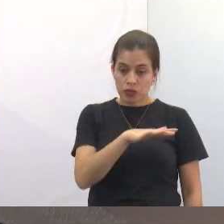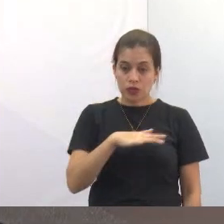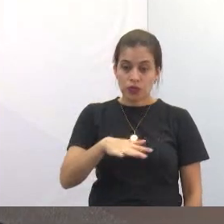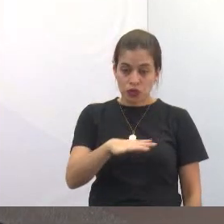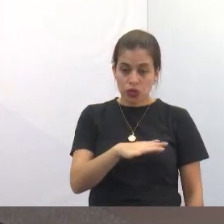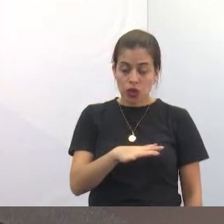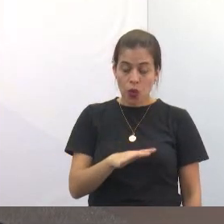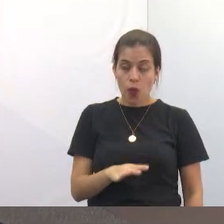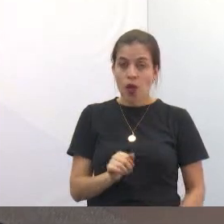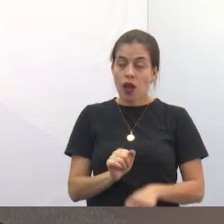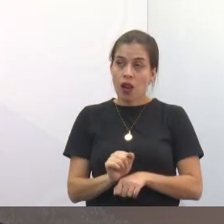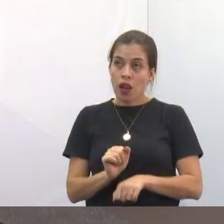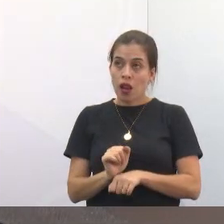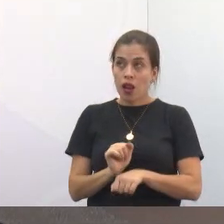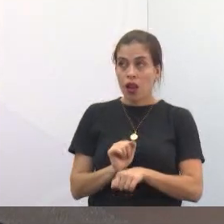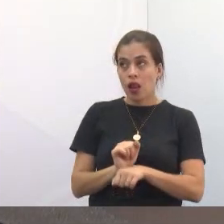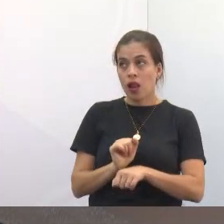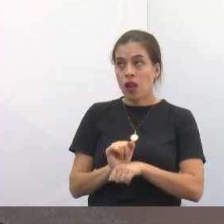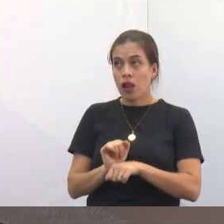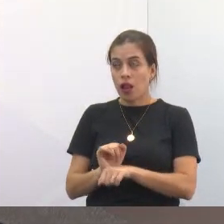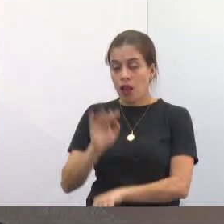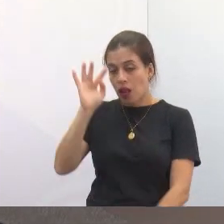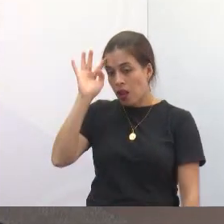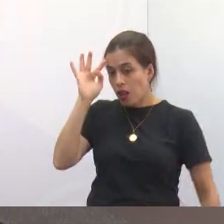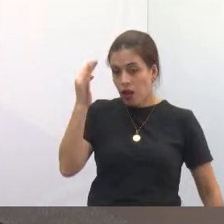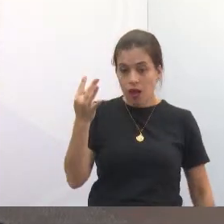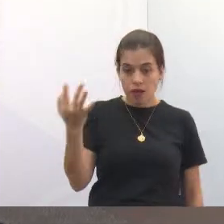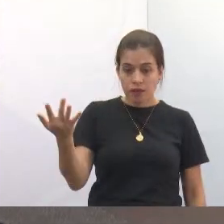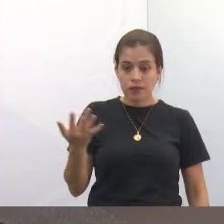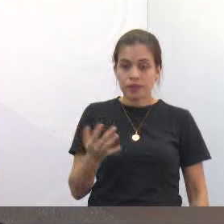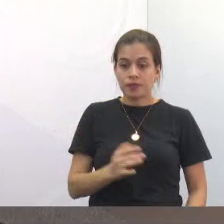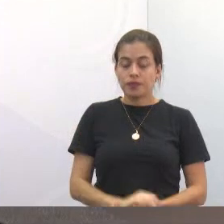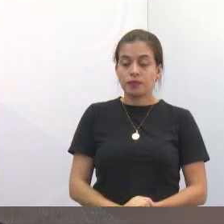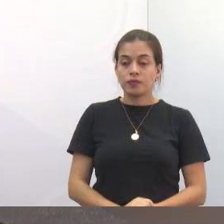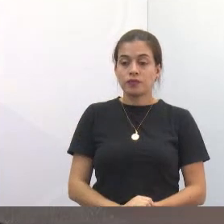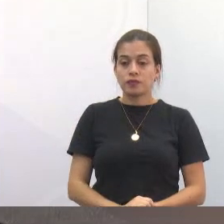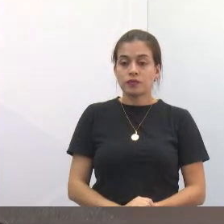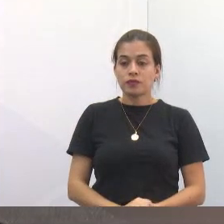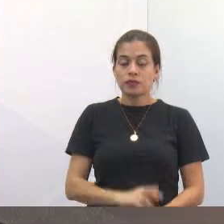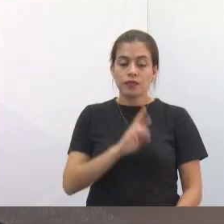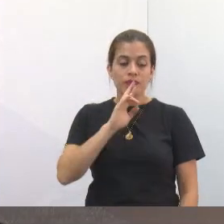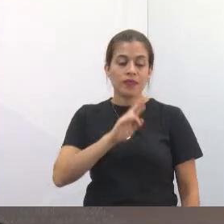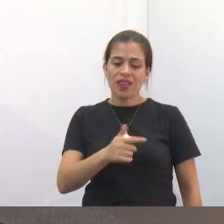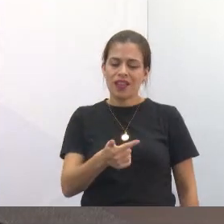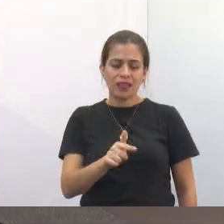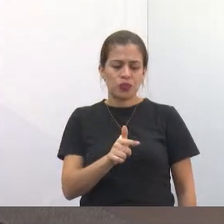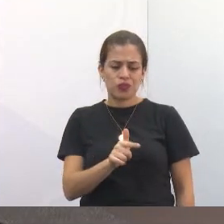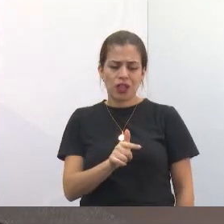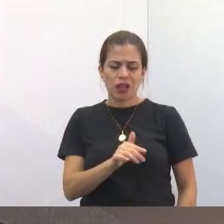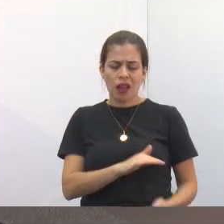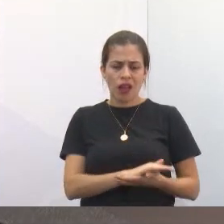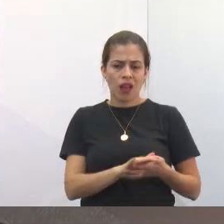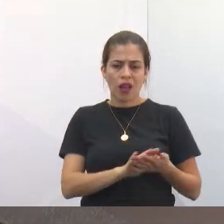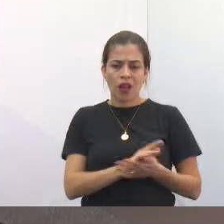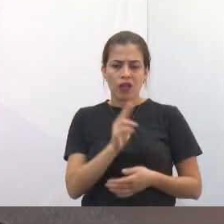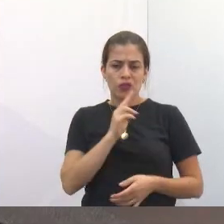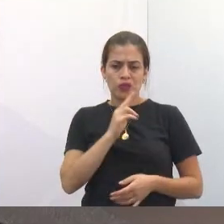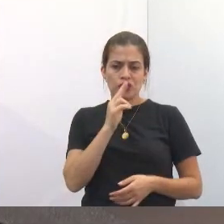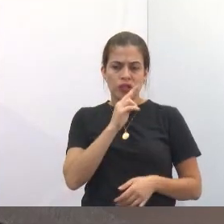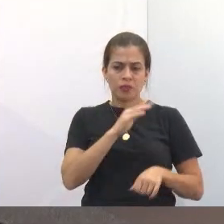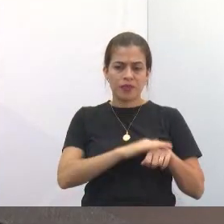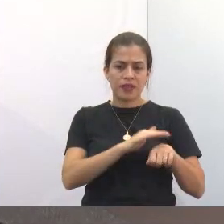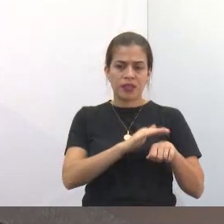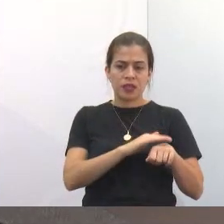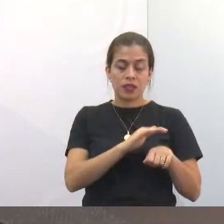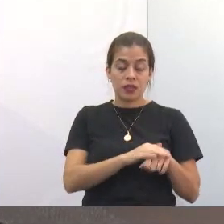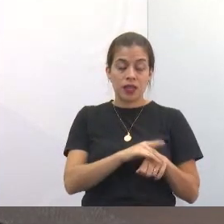enquanto a solução definitiva não é alcançada? Resposta: não há ações emergenciais em curso. A